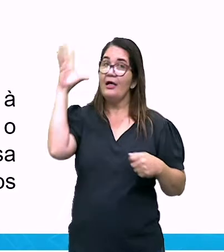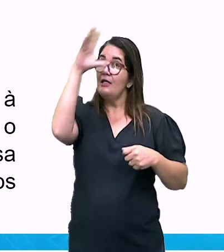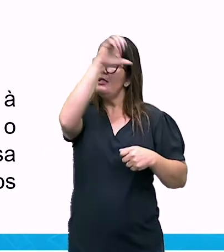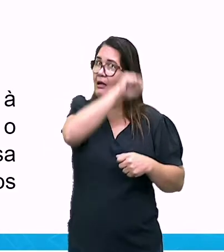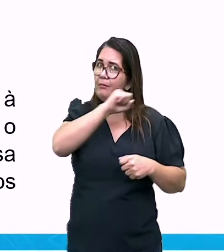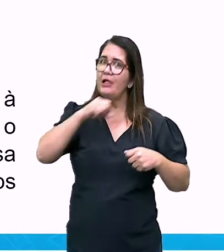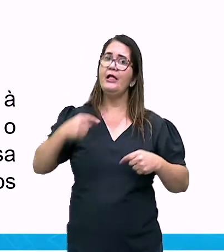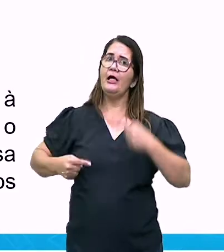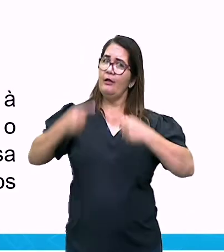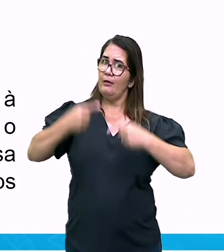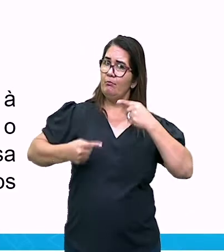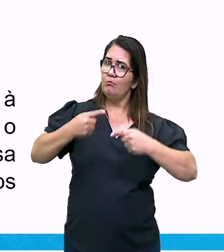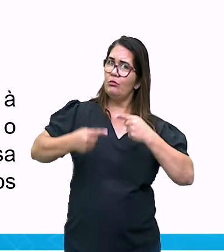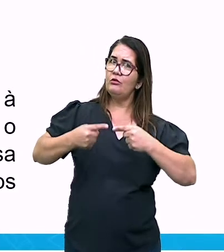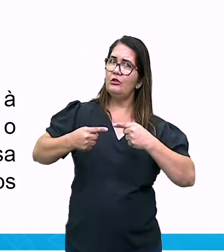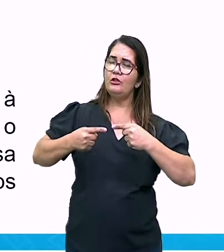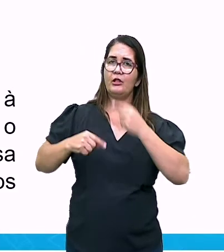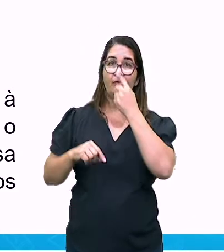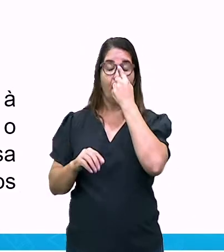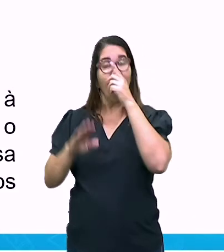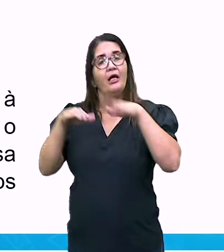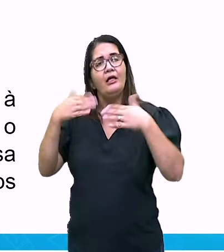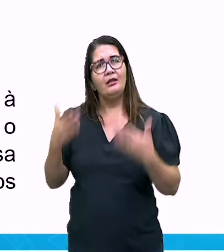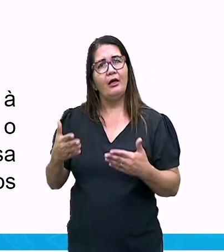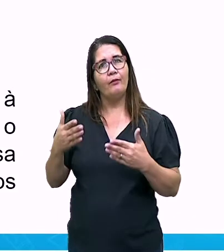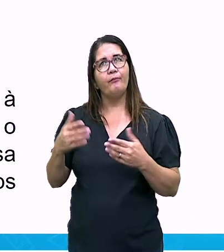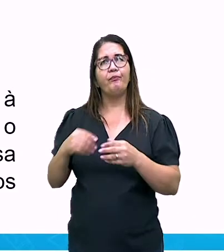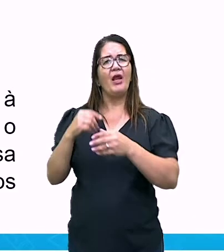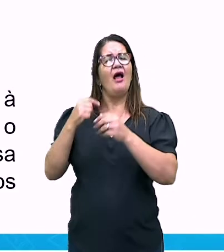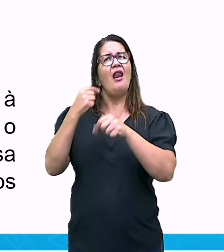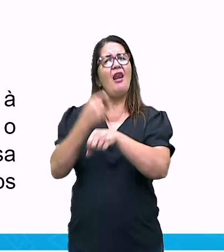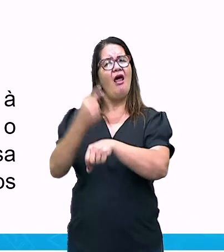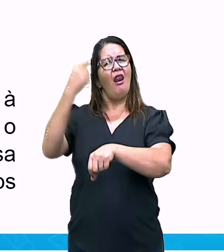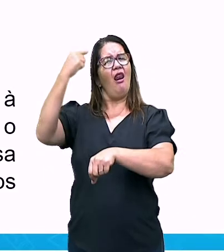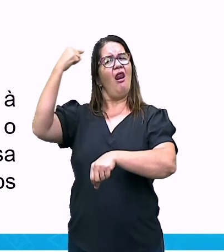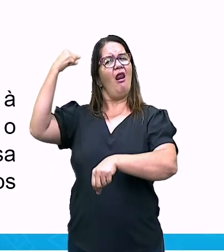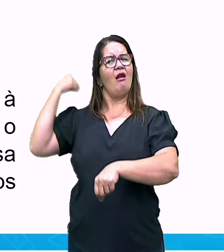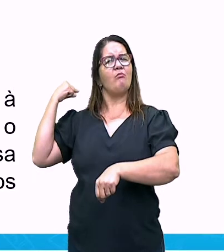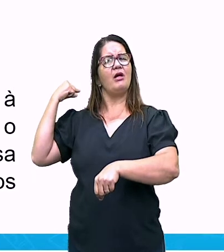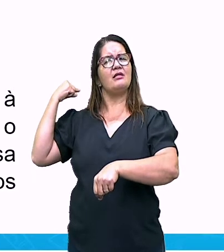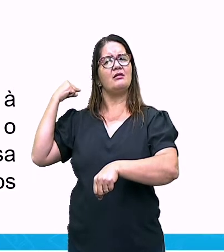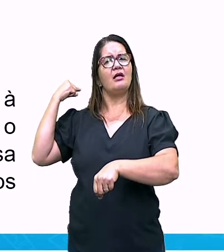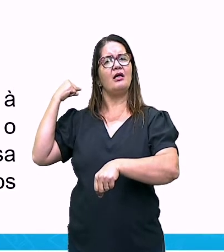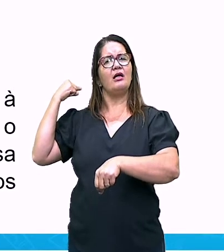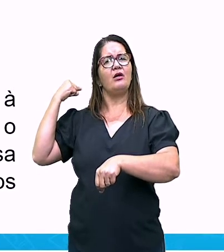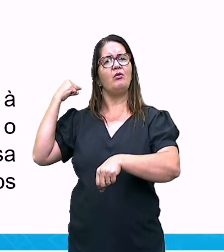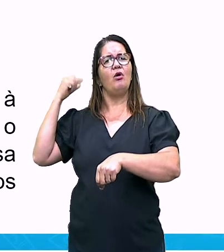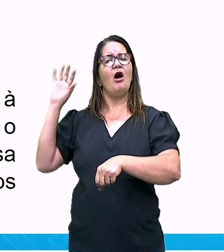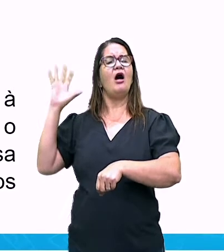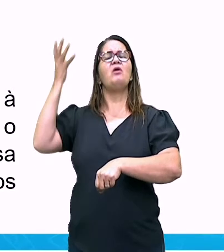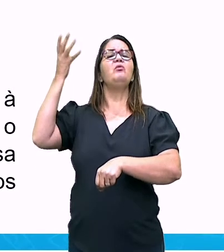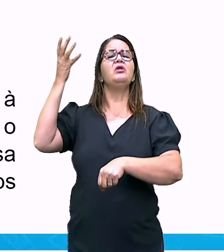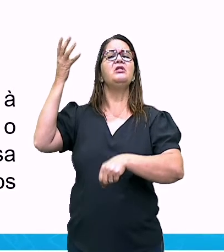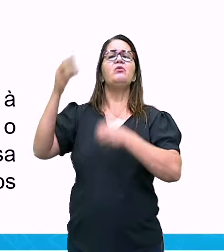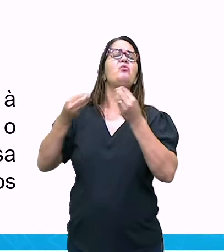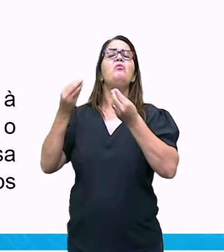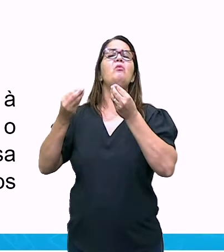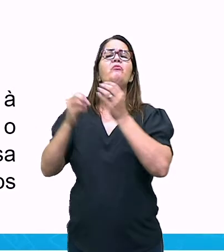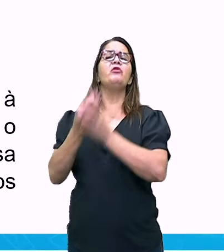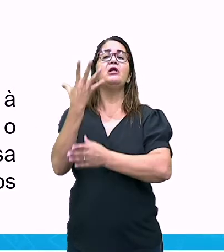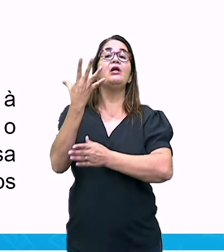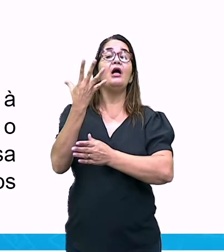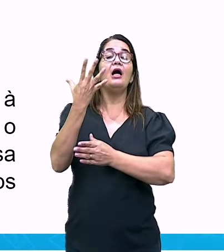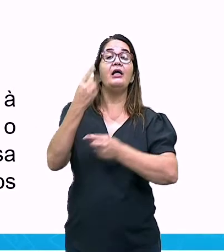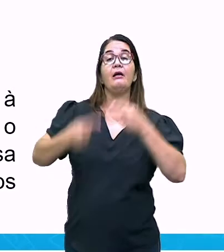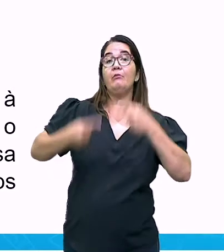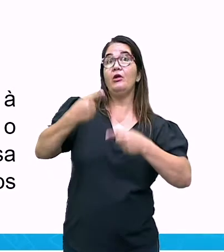Onde nasceu a noção de política? A palavra política teve origem em Atenas, lá na Grécia Antiga.